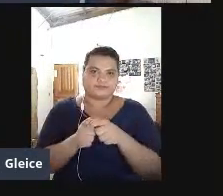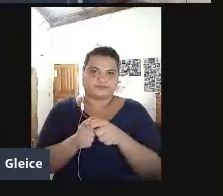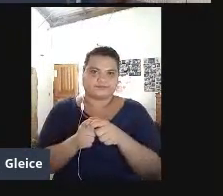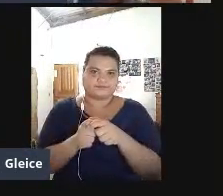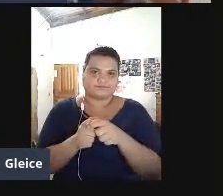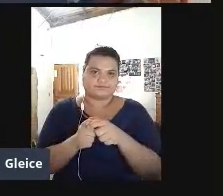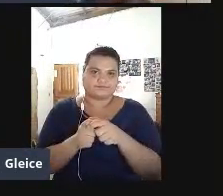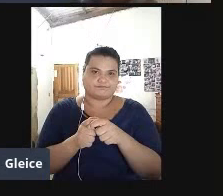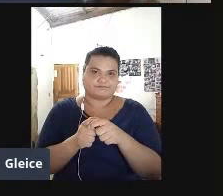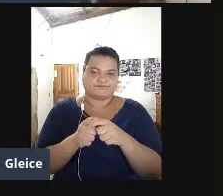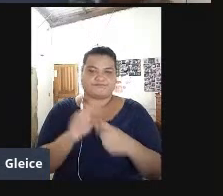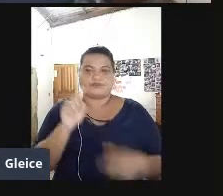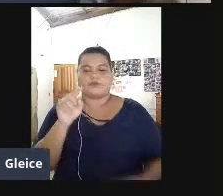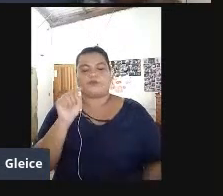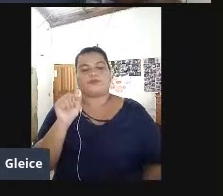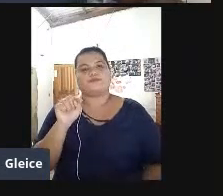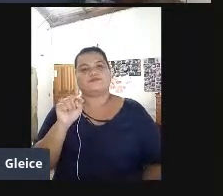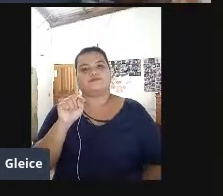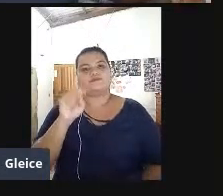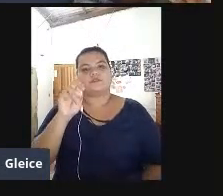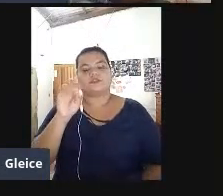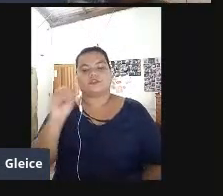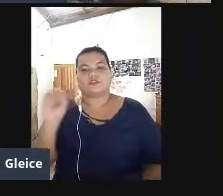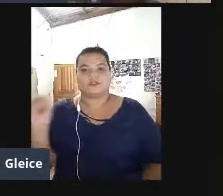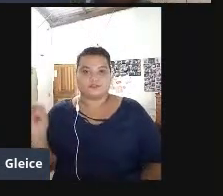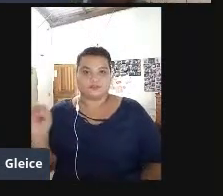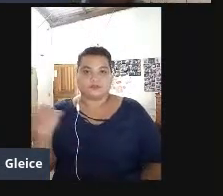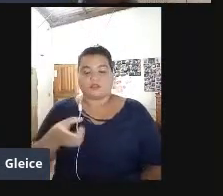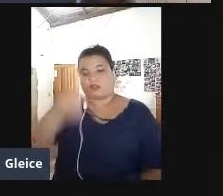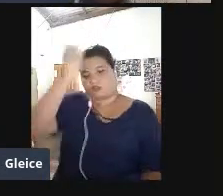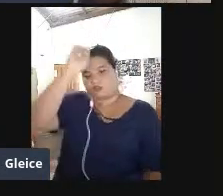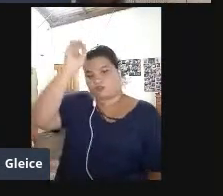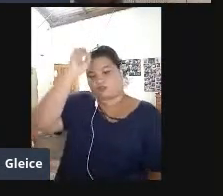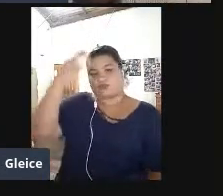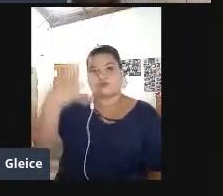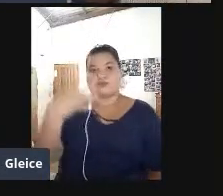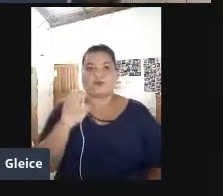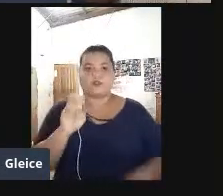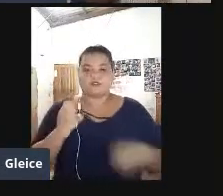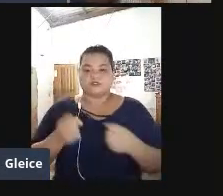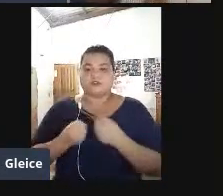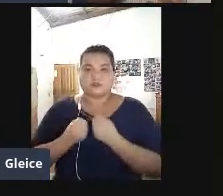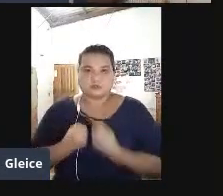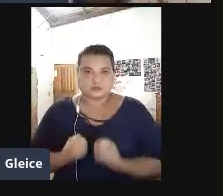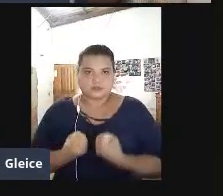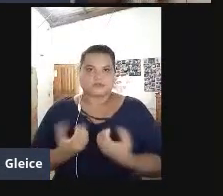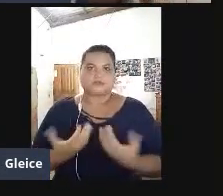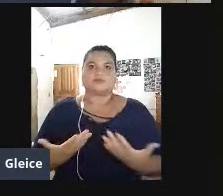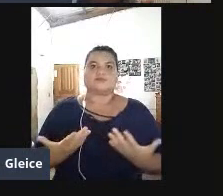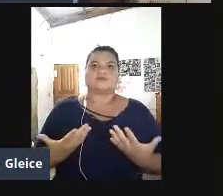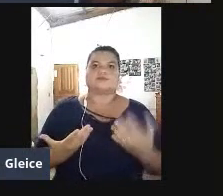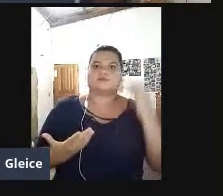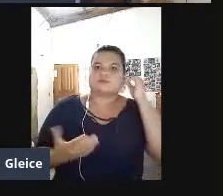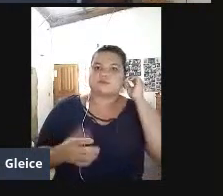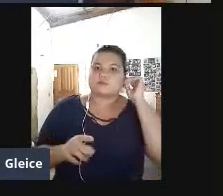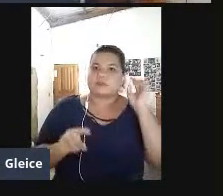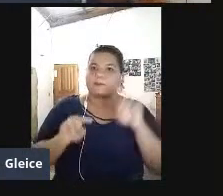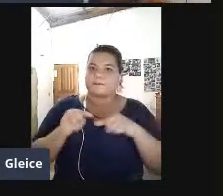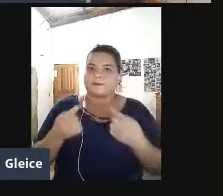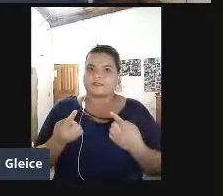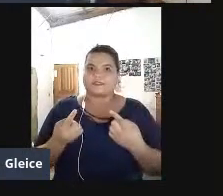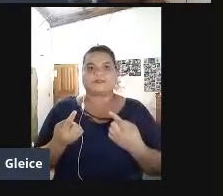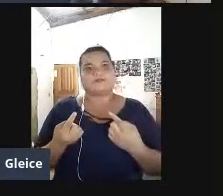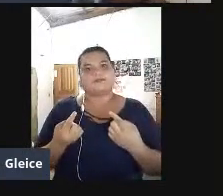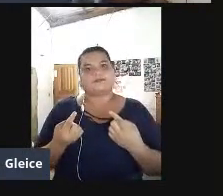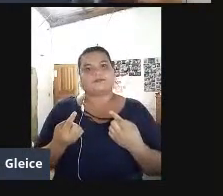calorias, adulto com 45 quilos. A nossa UTI é uma UTI mista, vou já explicar o porquê para vocês, mas nesses dados nós computamos apenas os